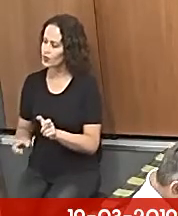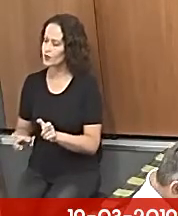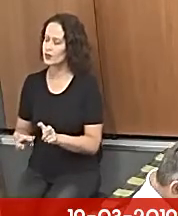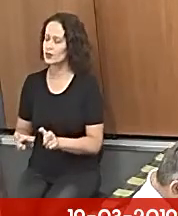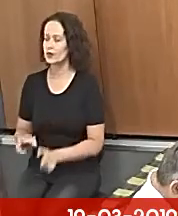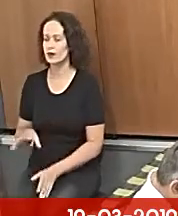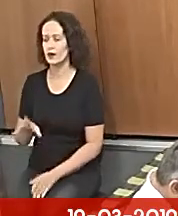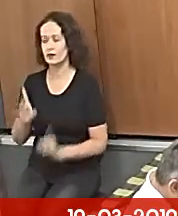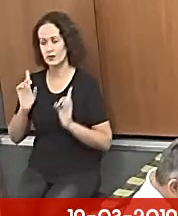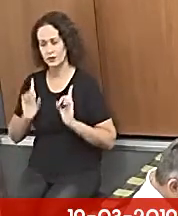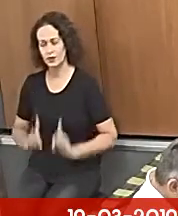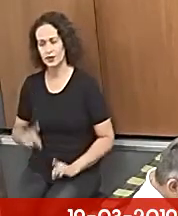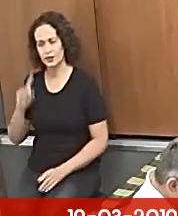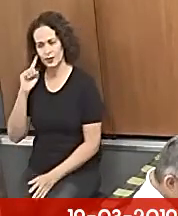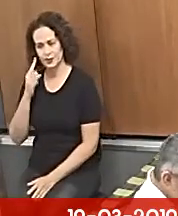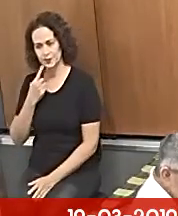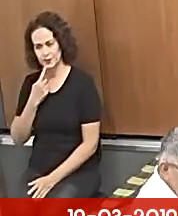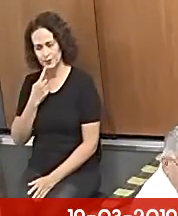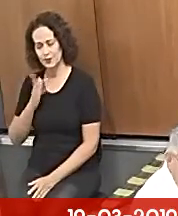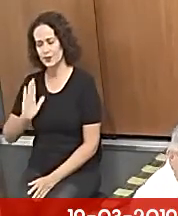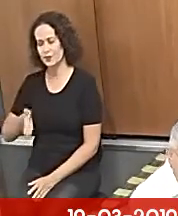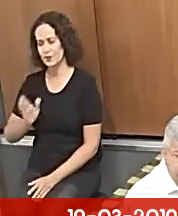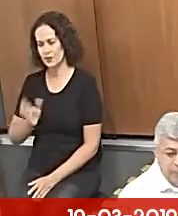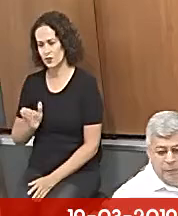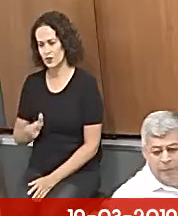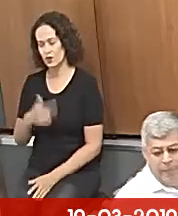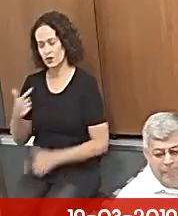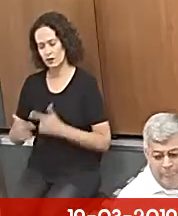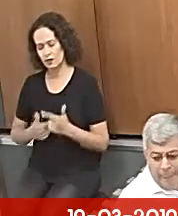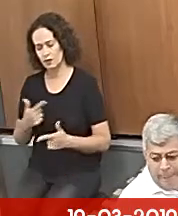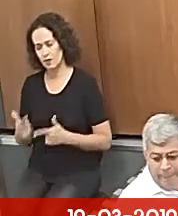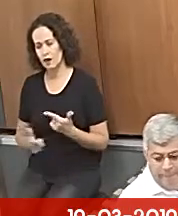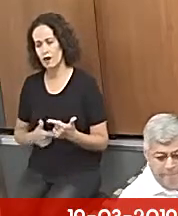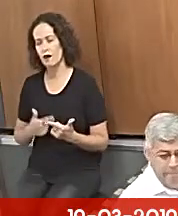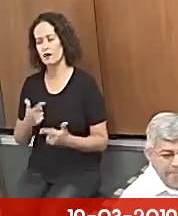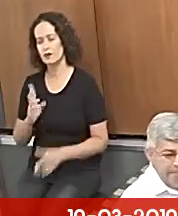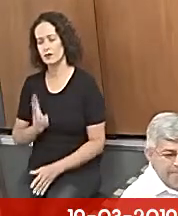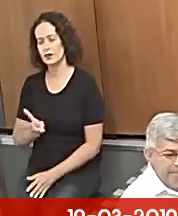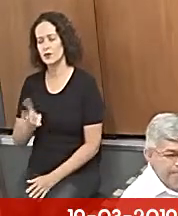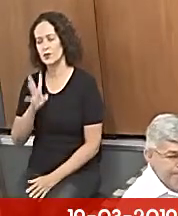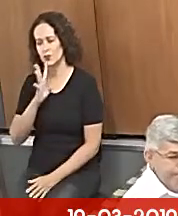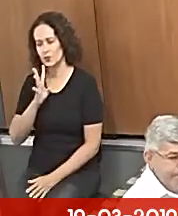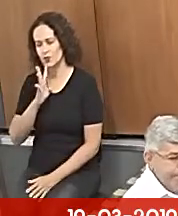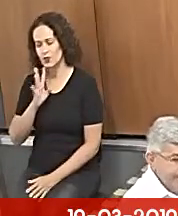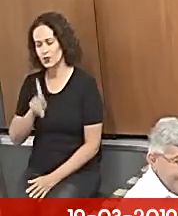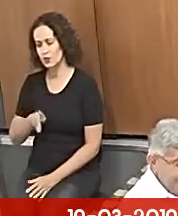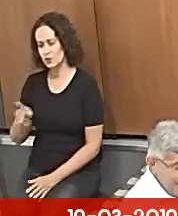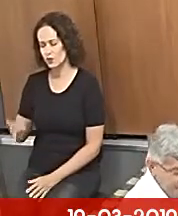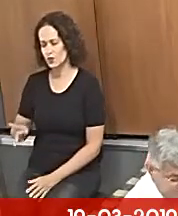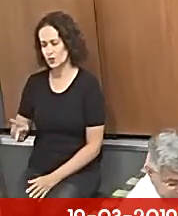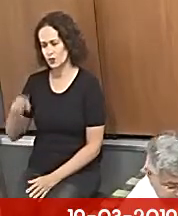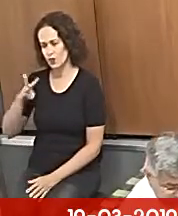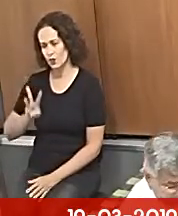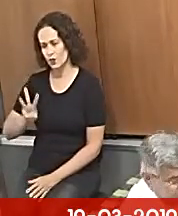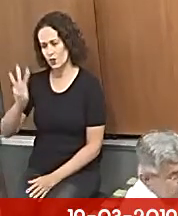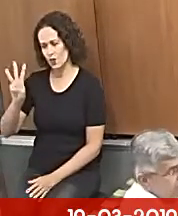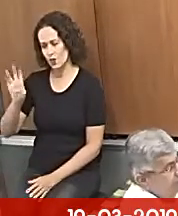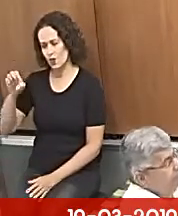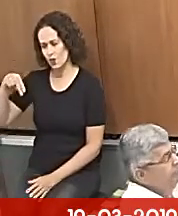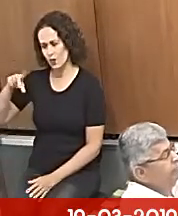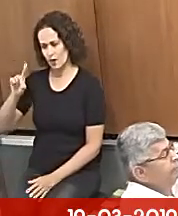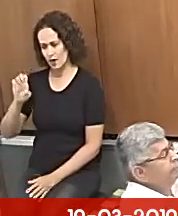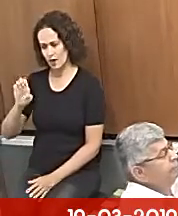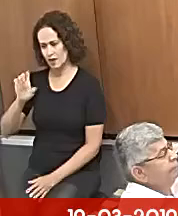eu já acompanho há algum tempo trabalho do deputado neodi professor rendeu ea forma séria que ele vem